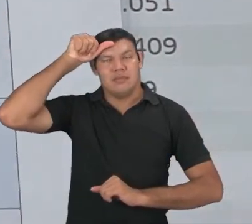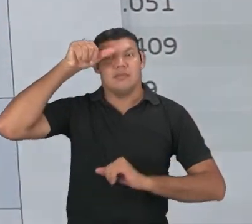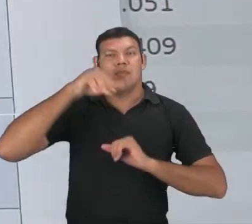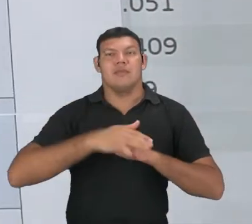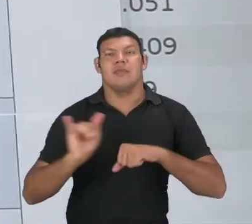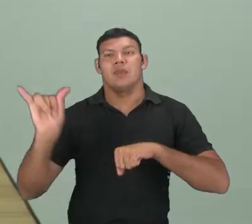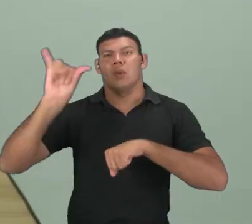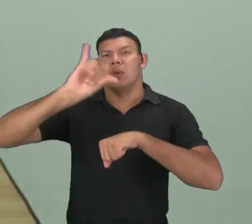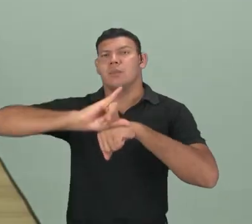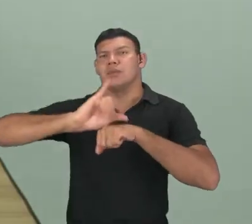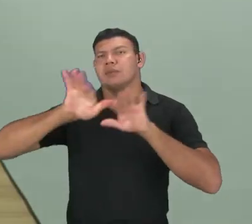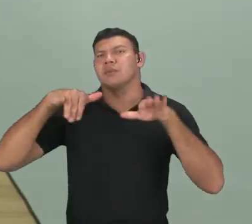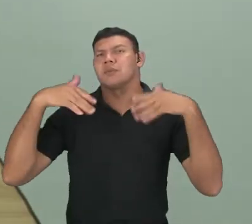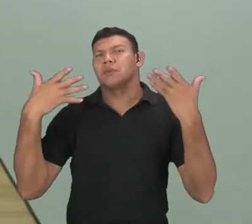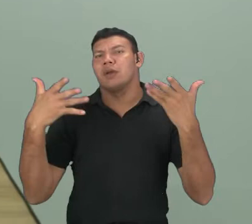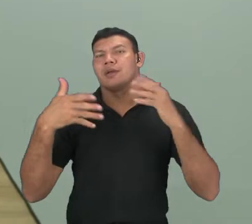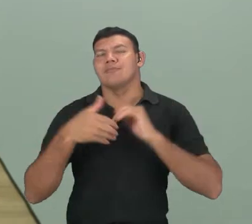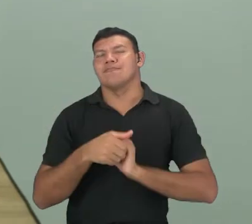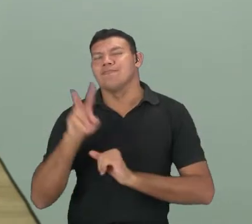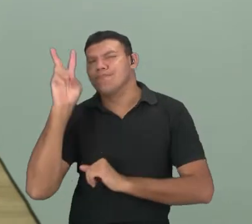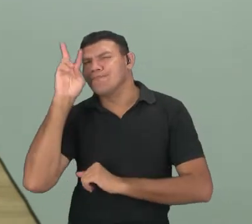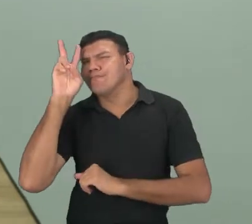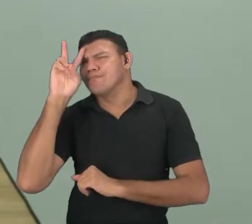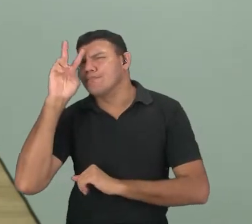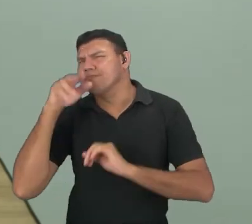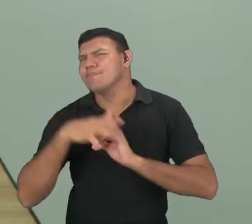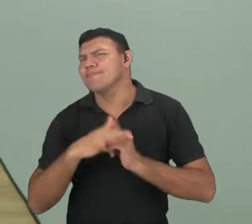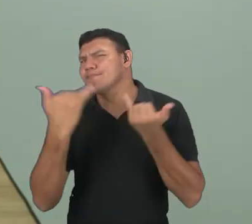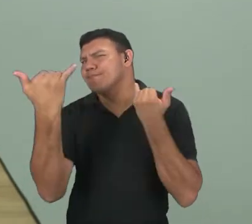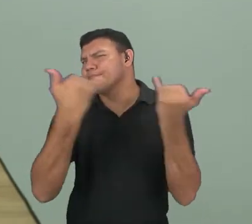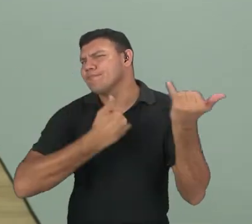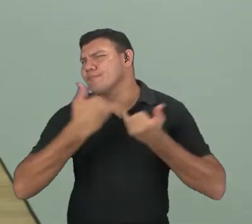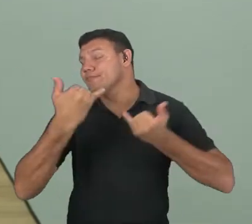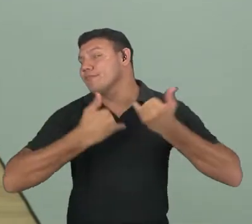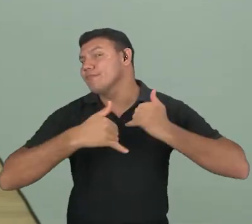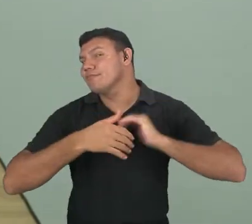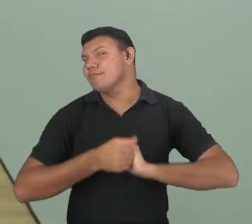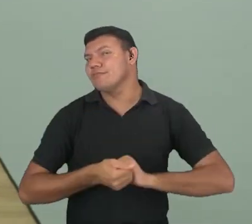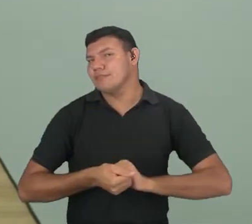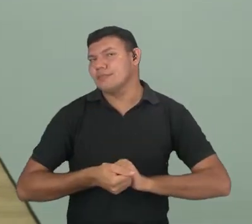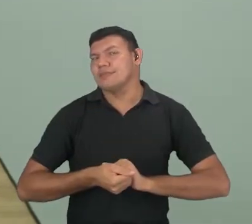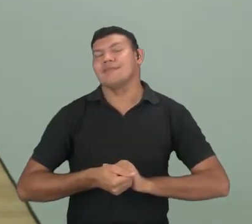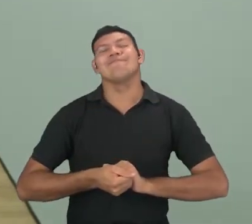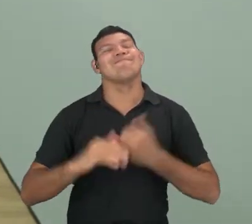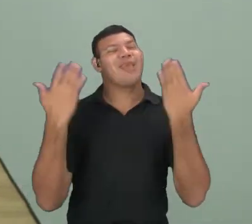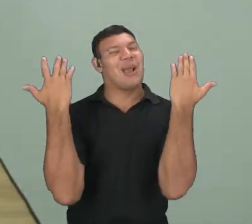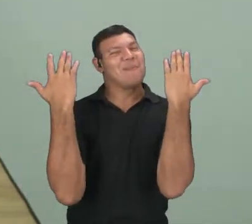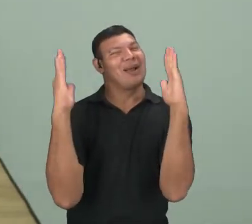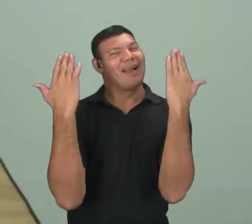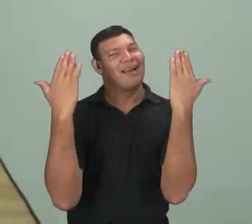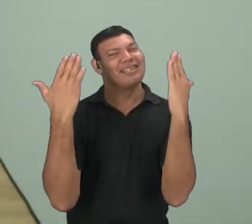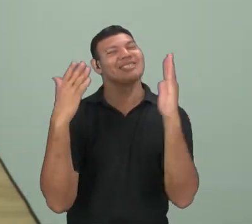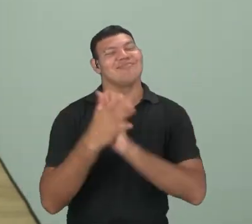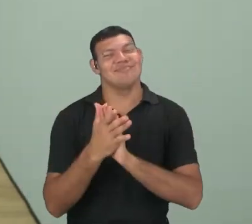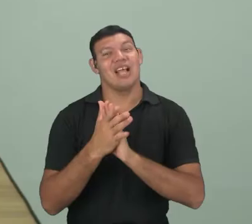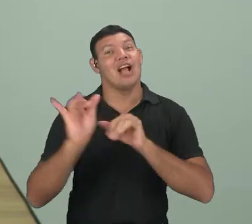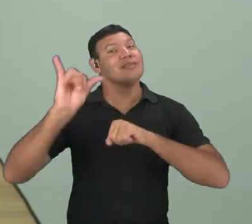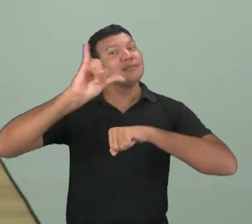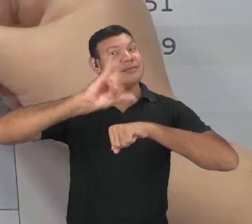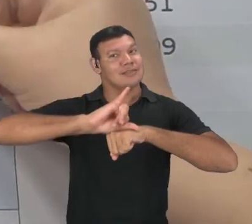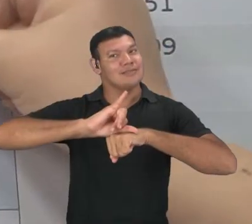Qual é a capital do Amazonas? Vocês lembram? Vão falando aí para mim. Muito bem,